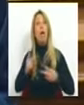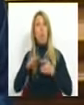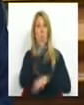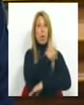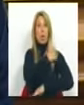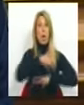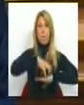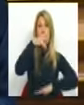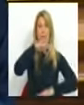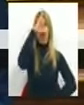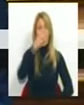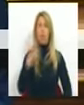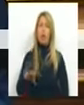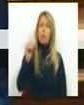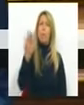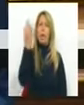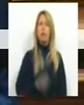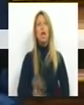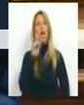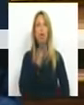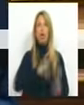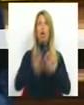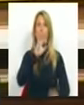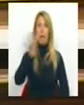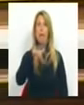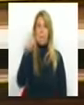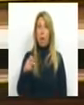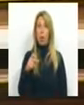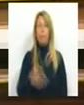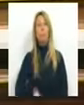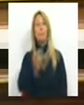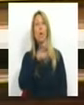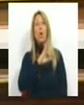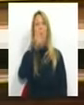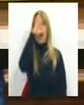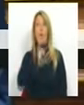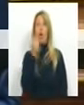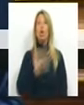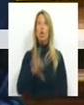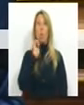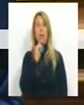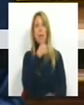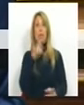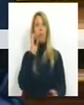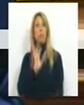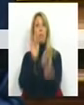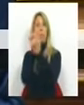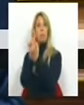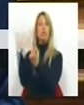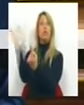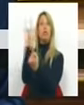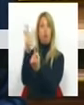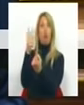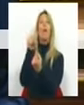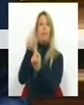Governo Socialista, Sr. Deputada Santos, Paula Santos, que o Governo do Partido Socialista se comprometeu perante a Troika a levar por efeito,